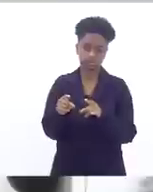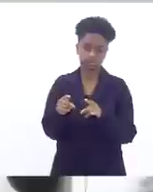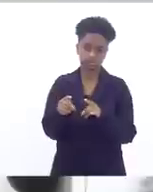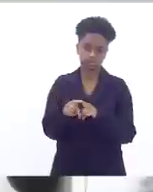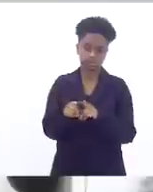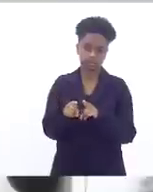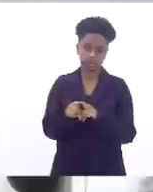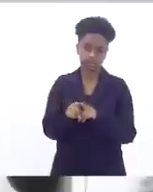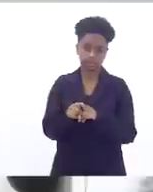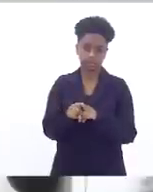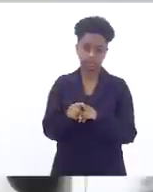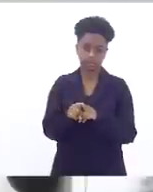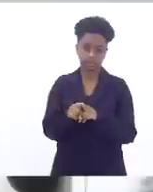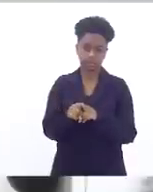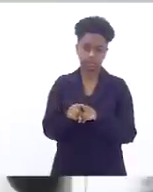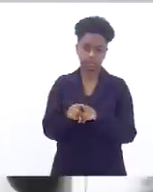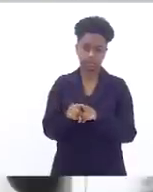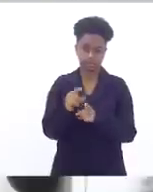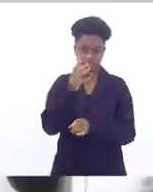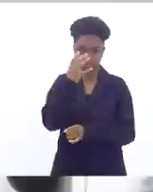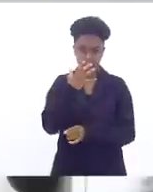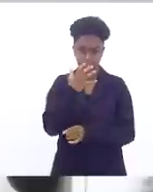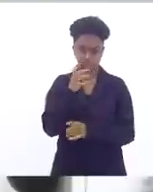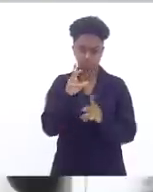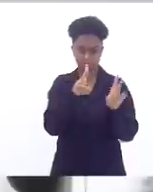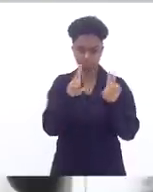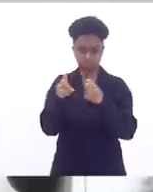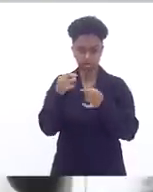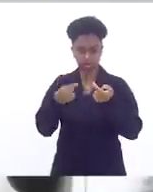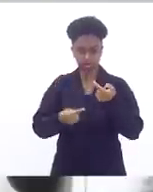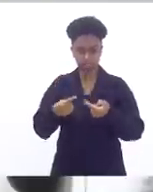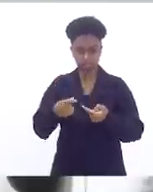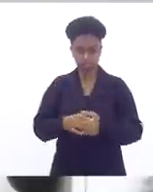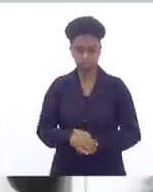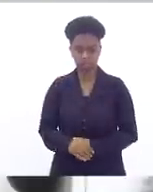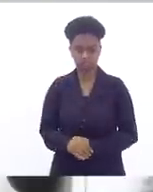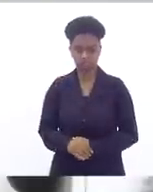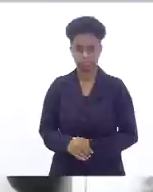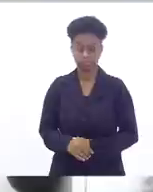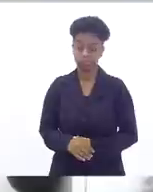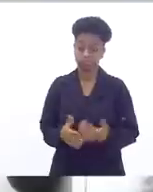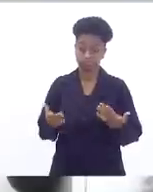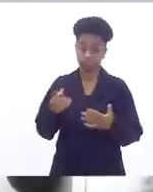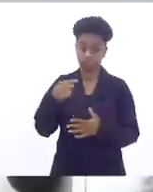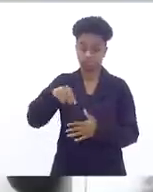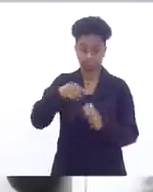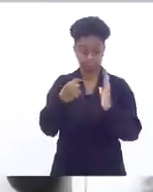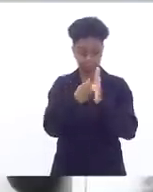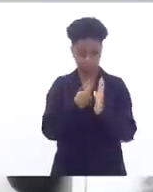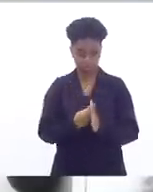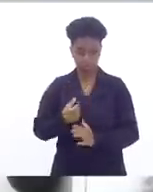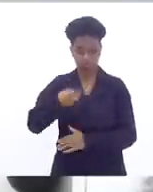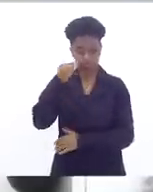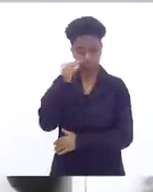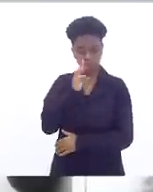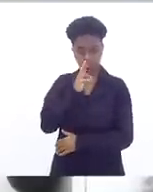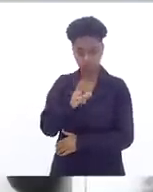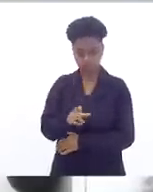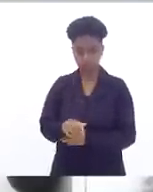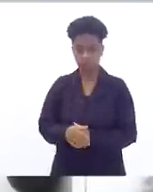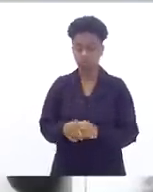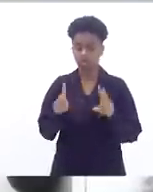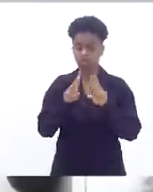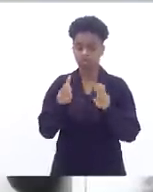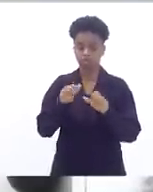e seriedade no assunto Tá bom vamos as primeiras perguntas sobre atualização